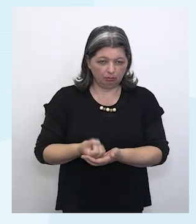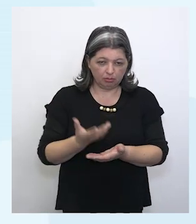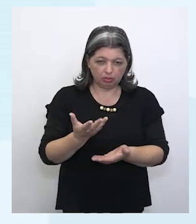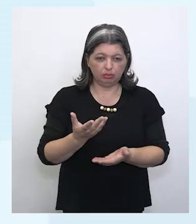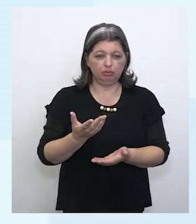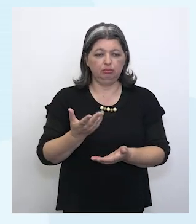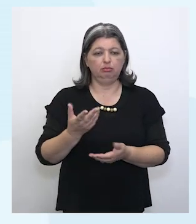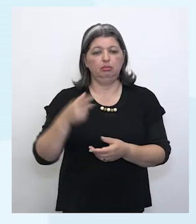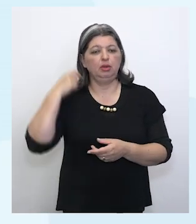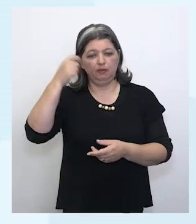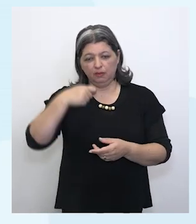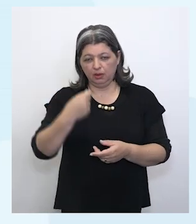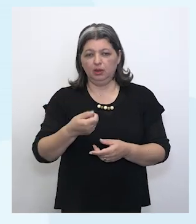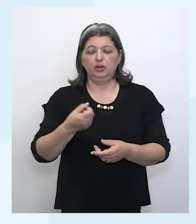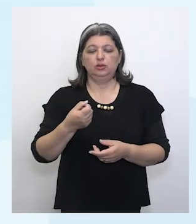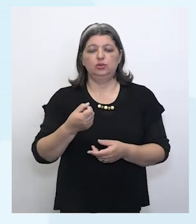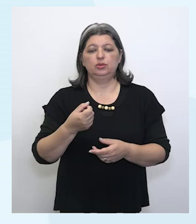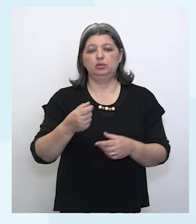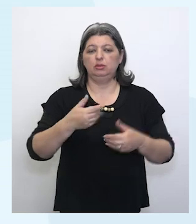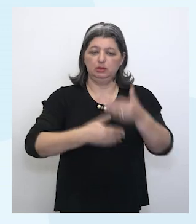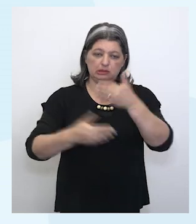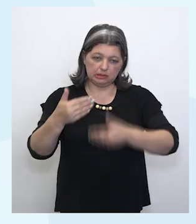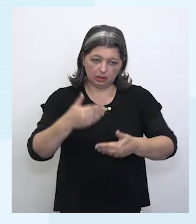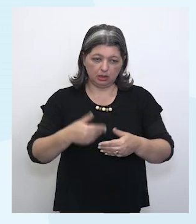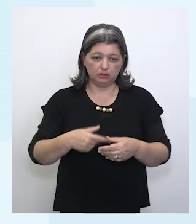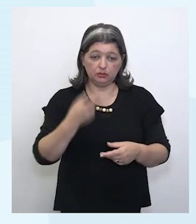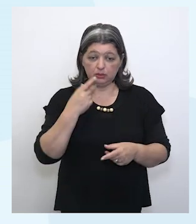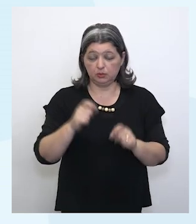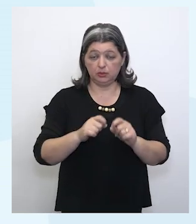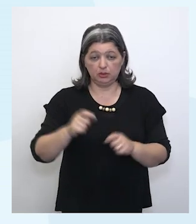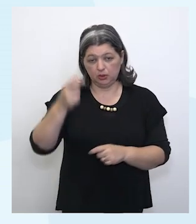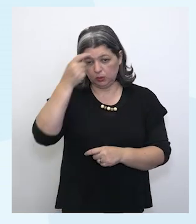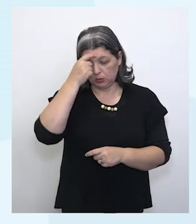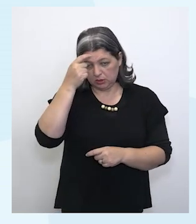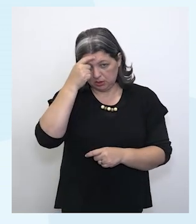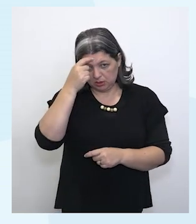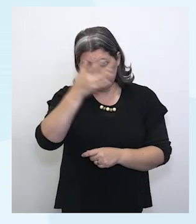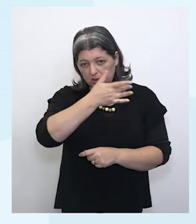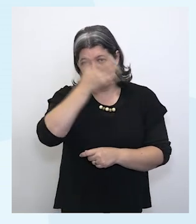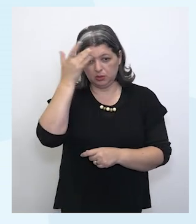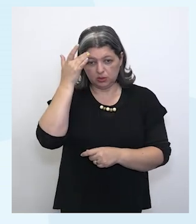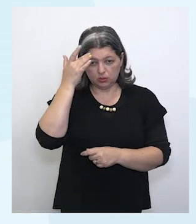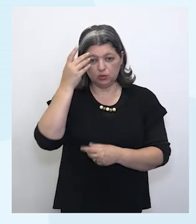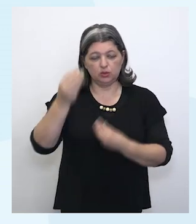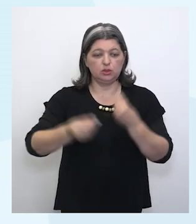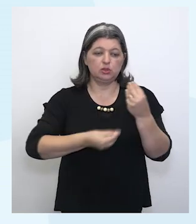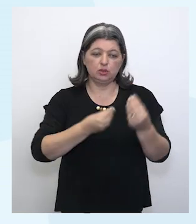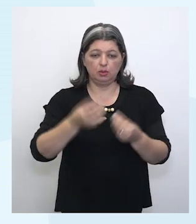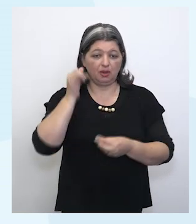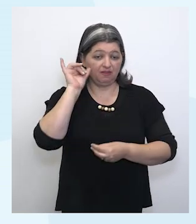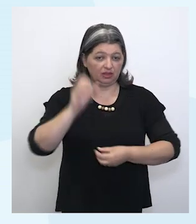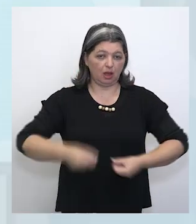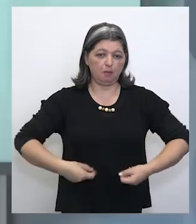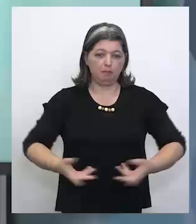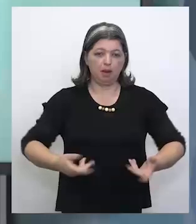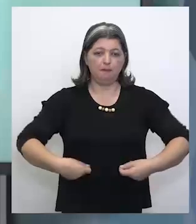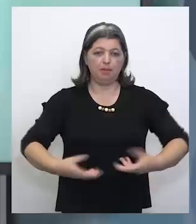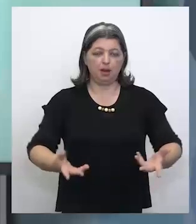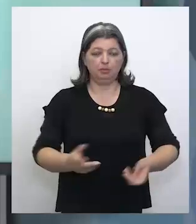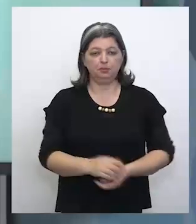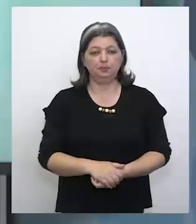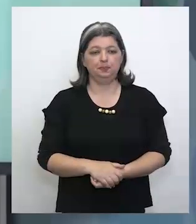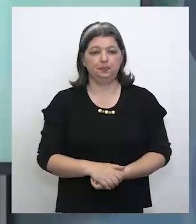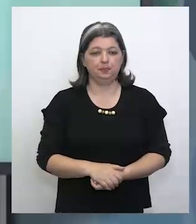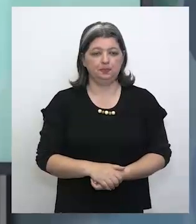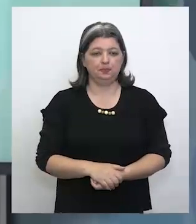vídeos e slides, falando de campanhas para conscientizar pessoas com relação ao consumo. Belezinha? Então, é uma atividade que